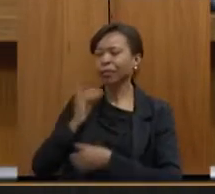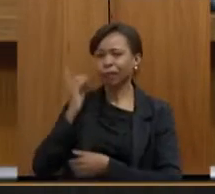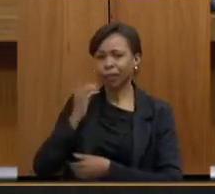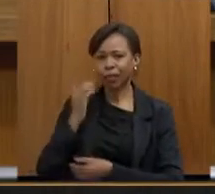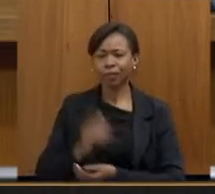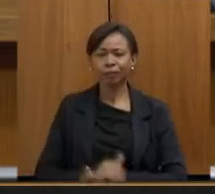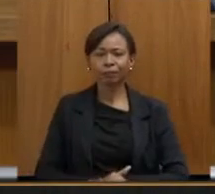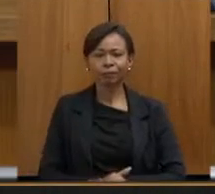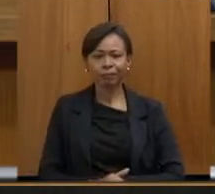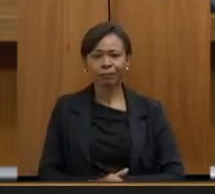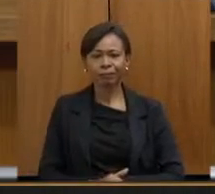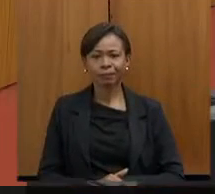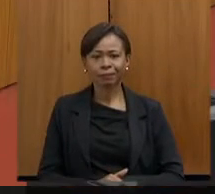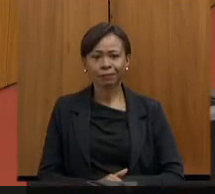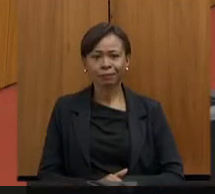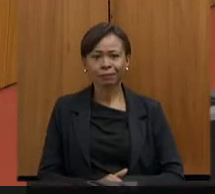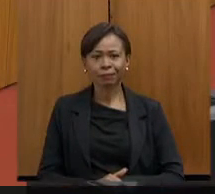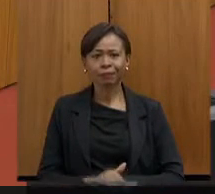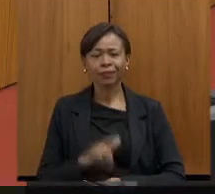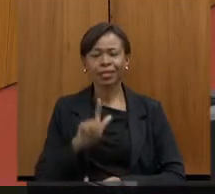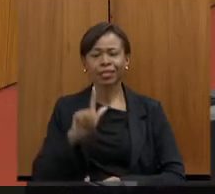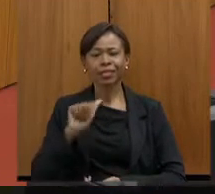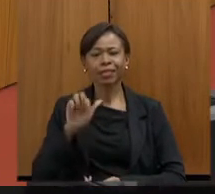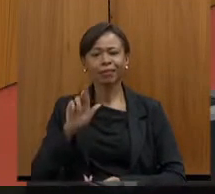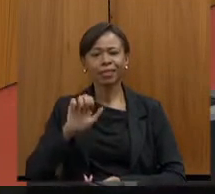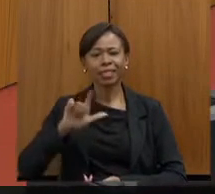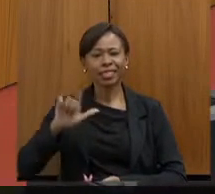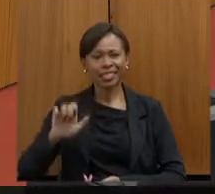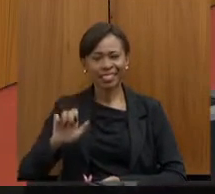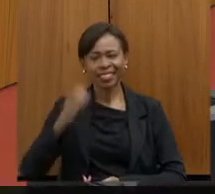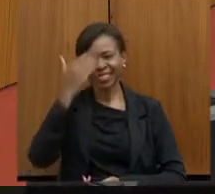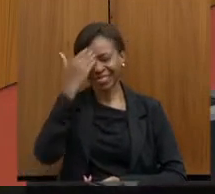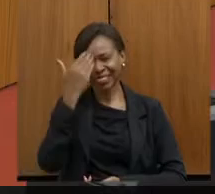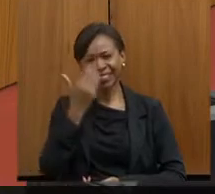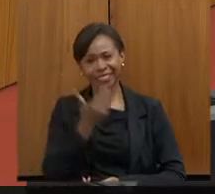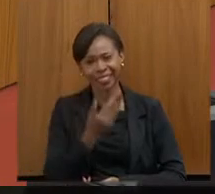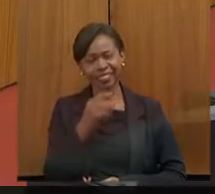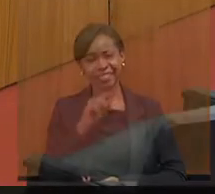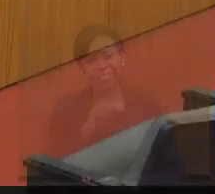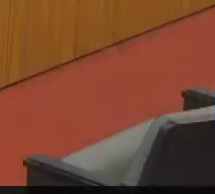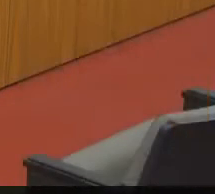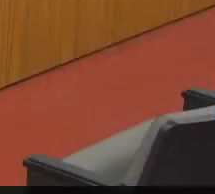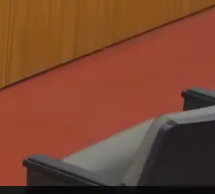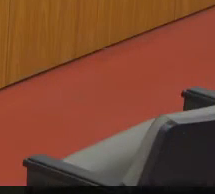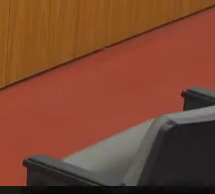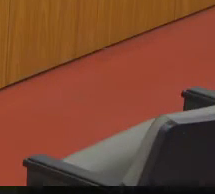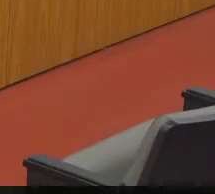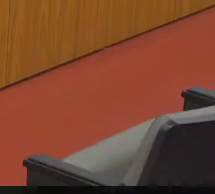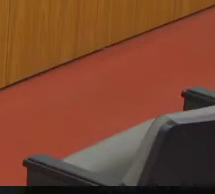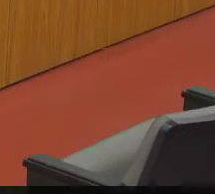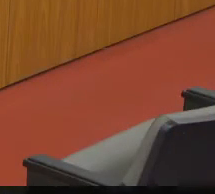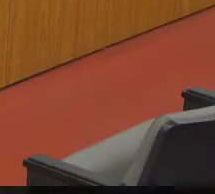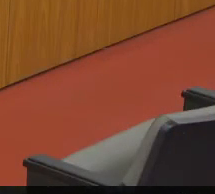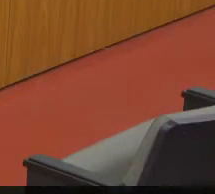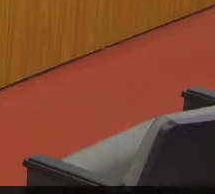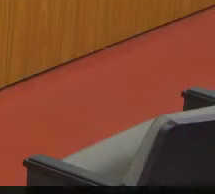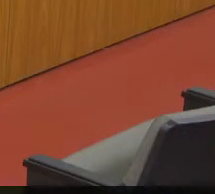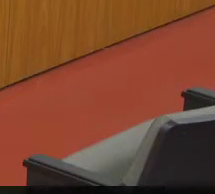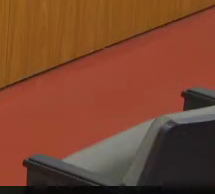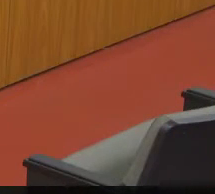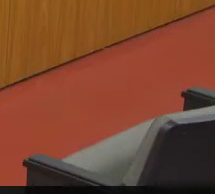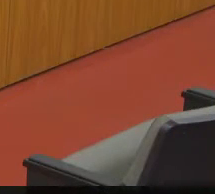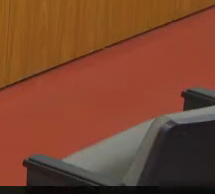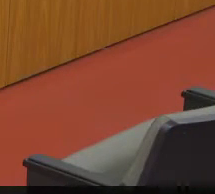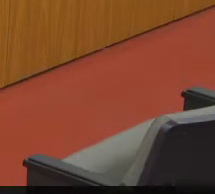Gabriela, quero agradecer as considerações aqui importantes trazidas.